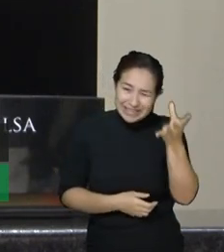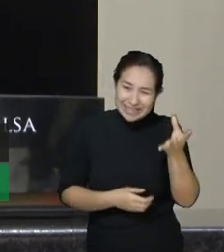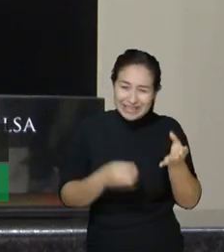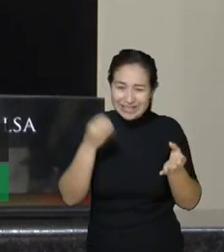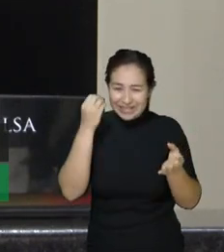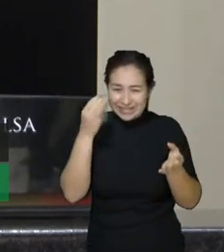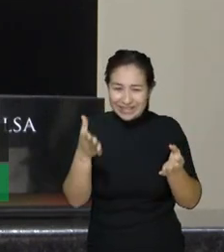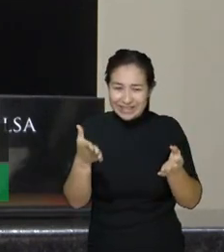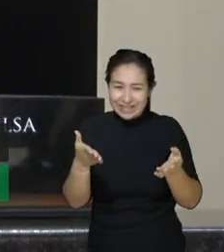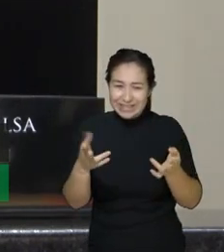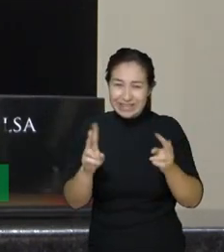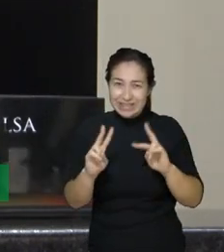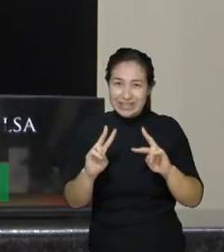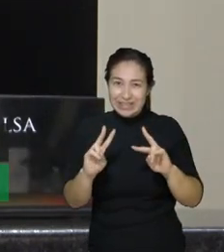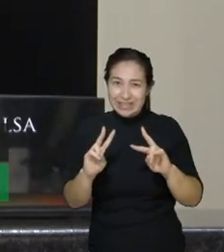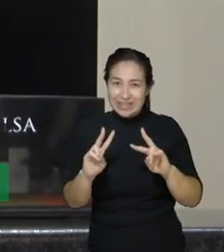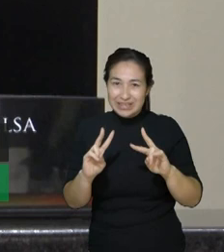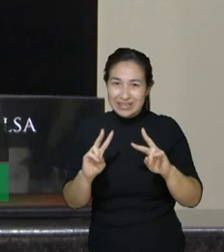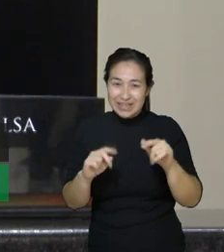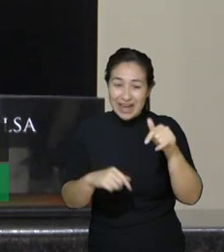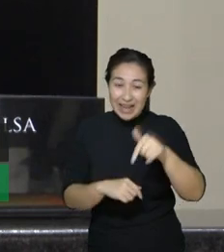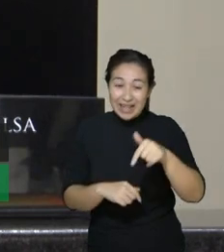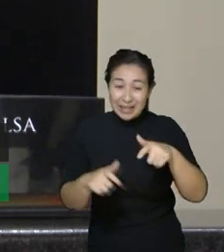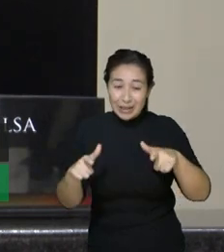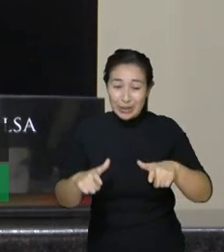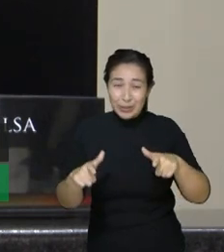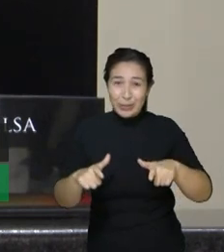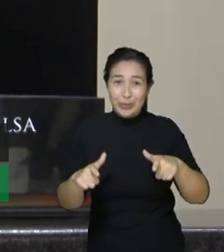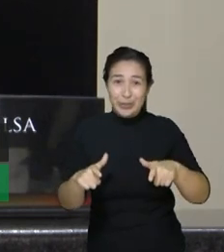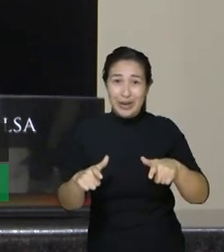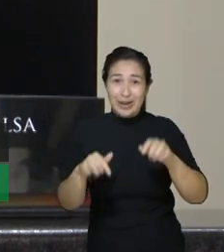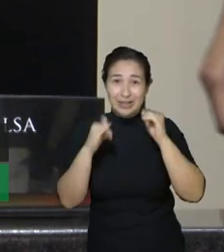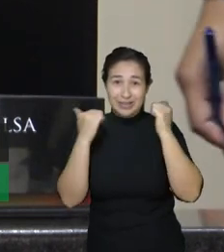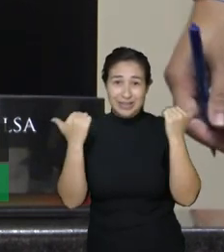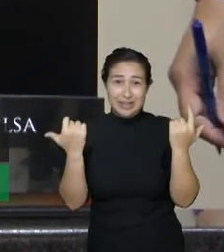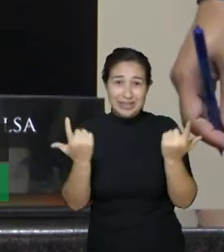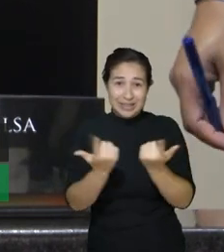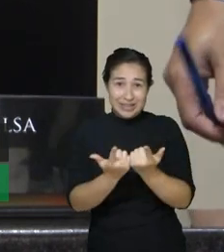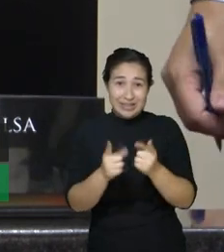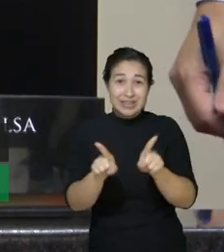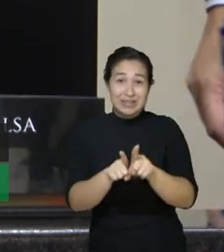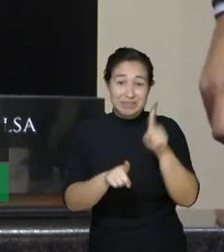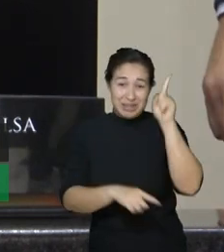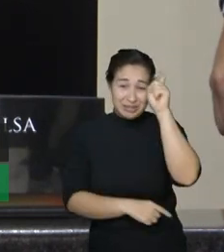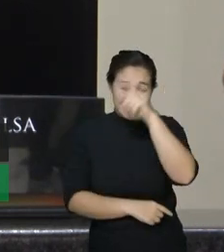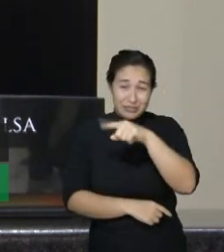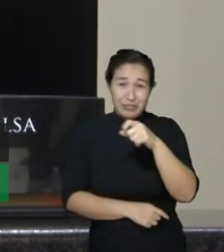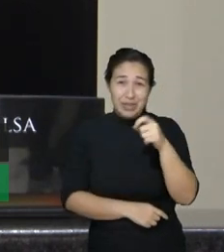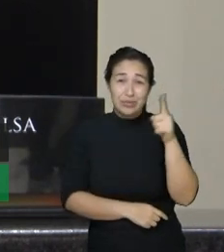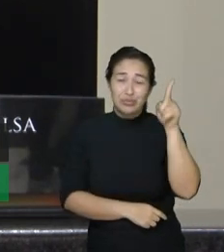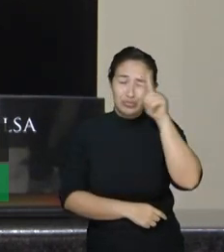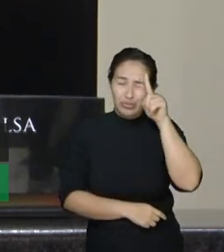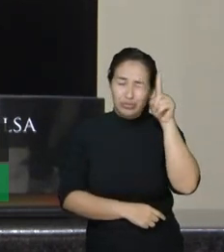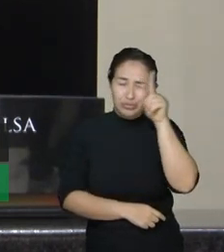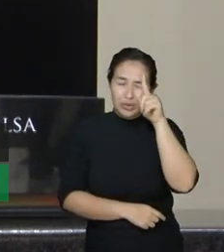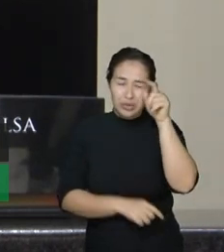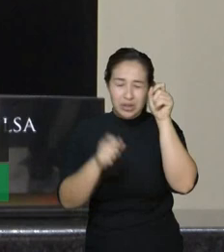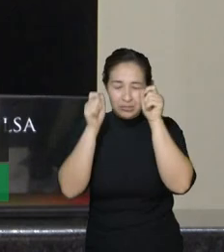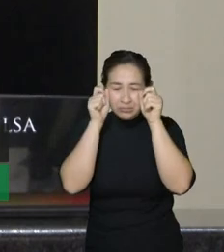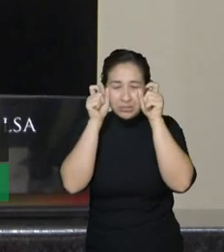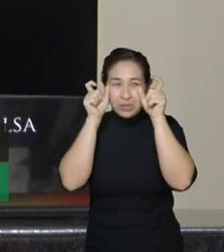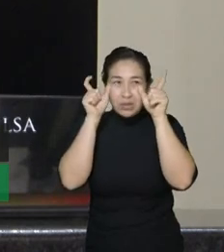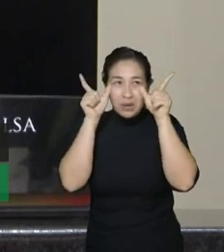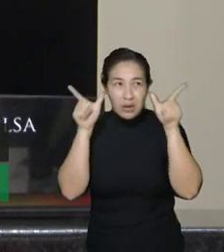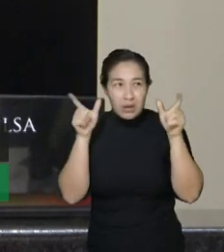da Assembleia Legislativa. Vou ter dificuldade também de acordar todos os dias em pensando qual